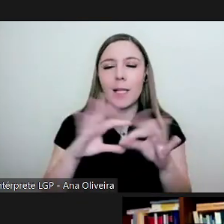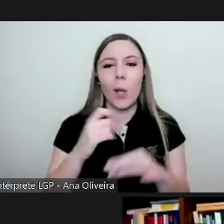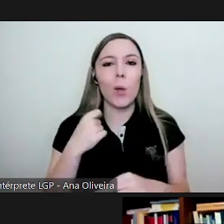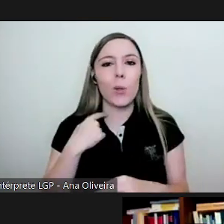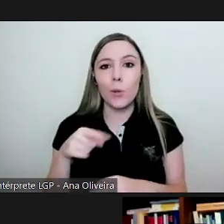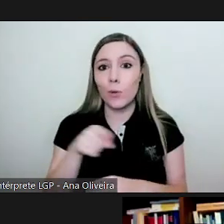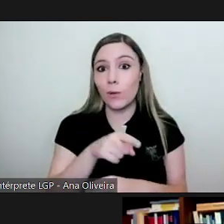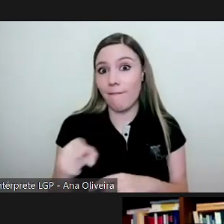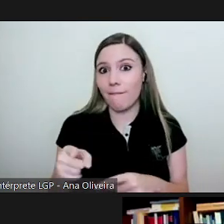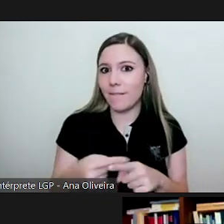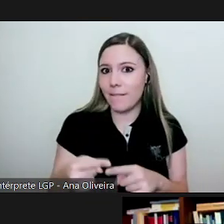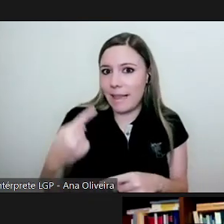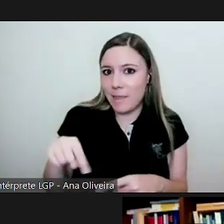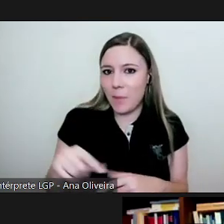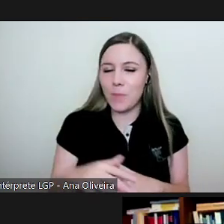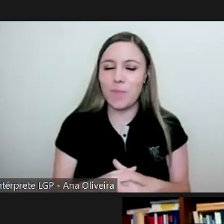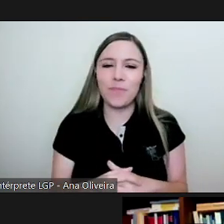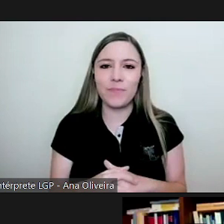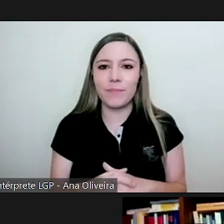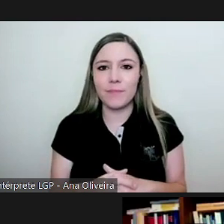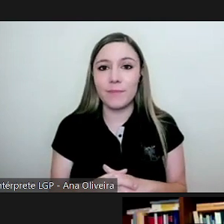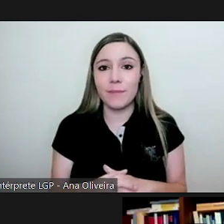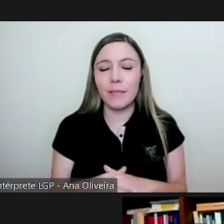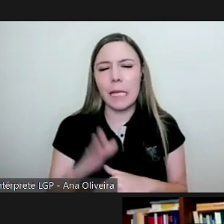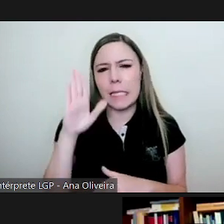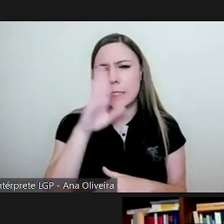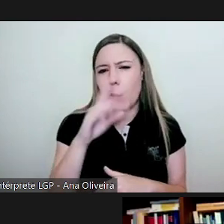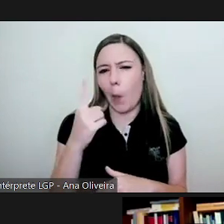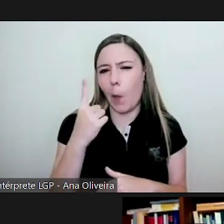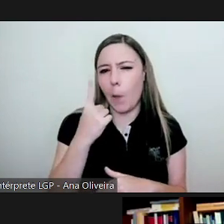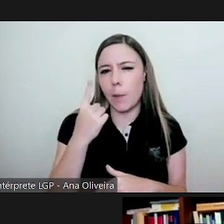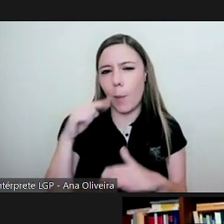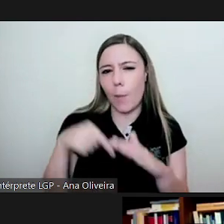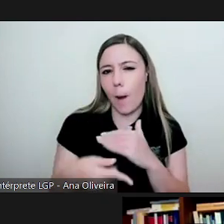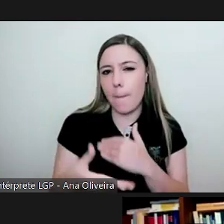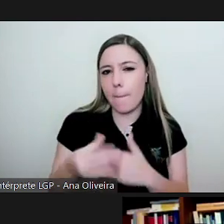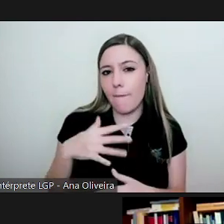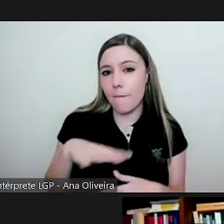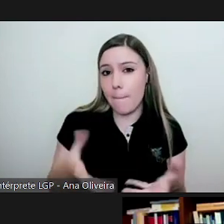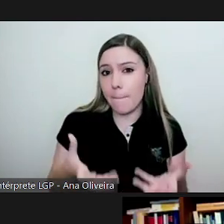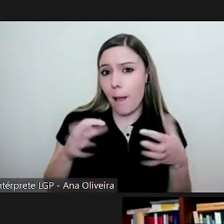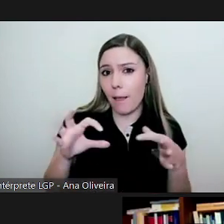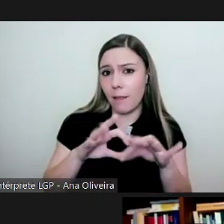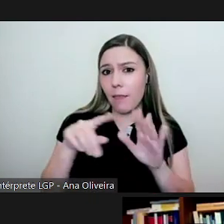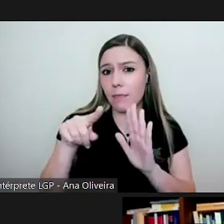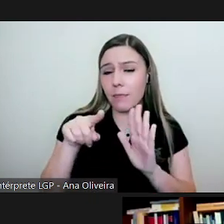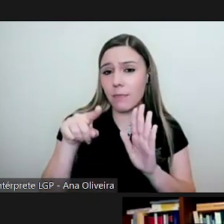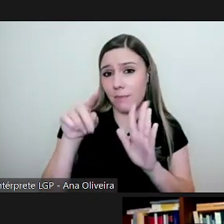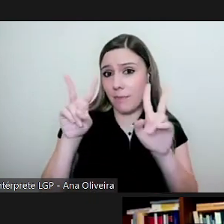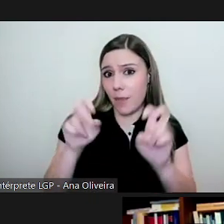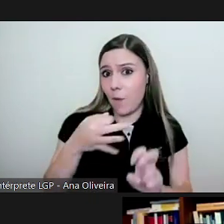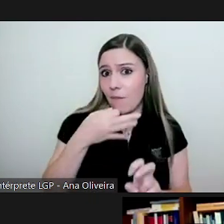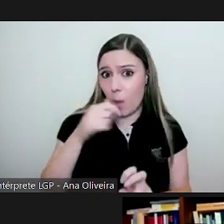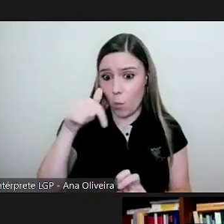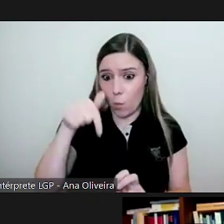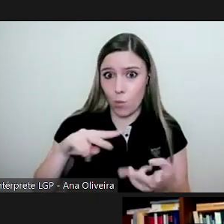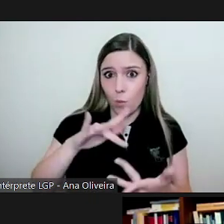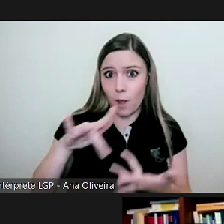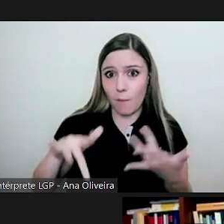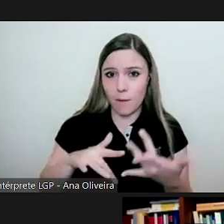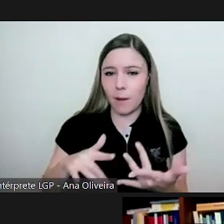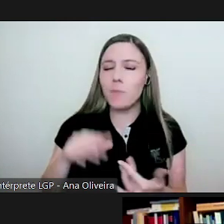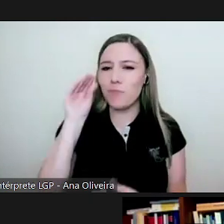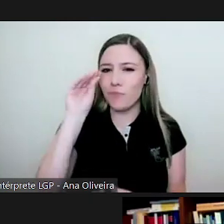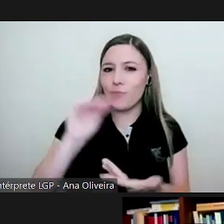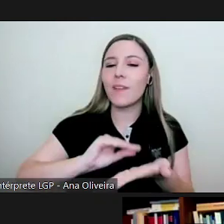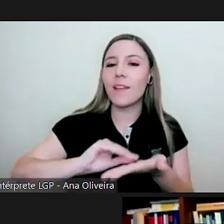interesse. Se pretende aprofundar os seus conhecimentos sobre as matérias abordadas no webinar de hoje, aconselhamos a inscrição